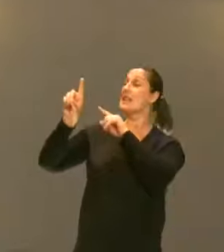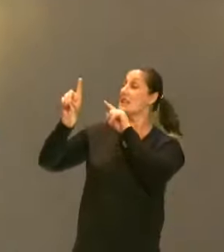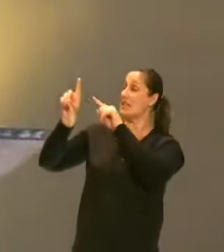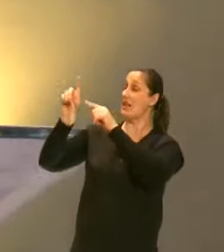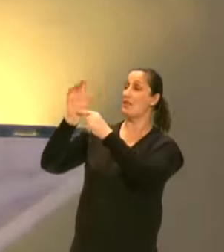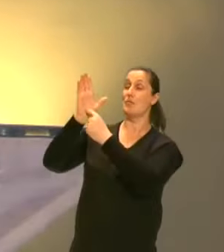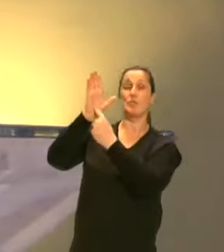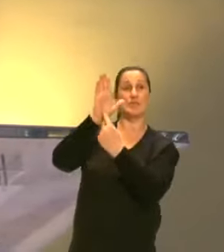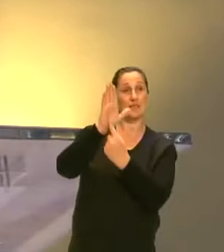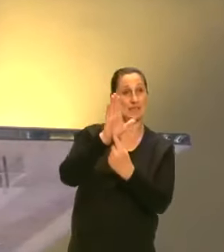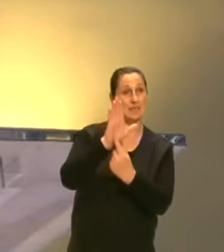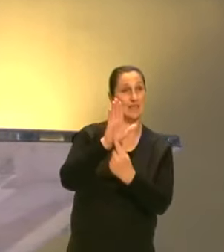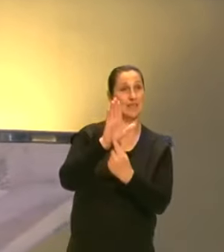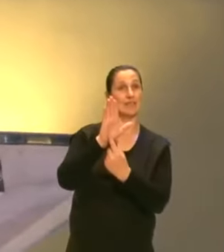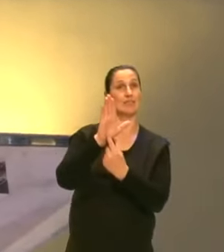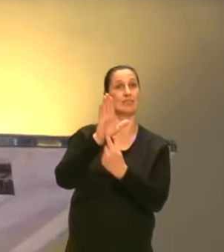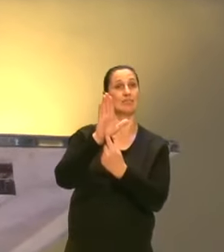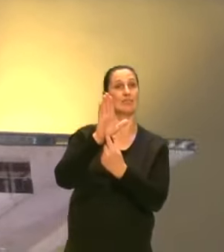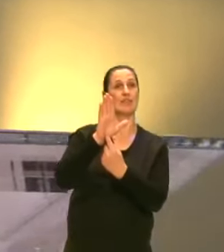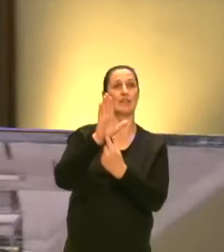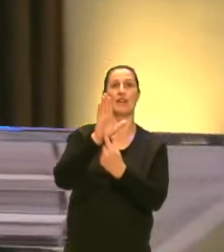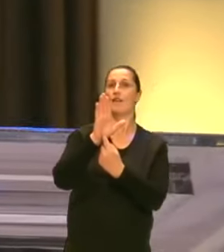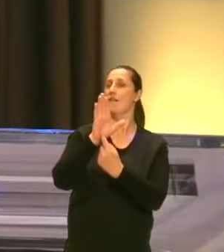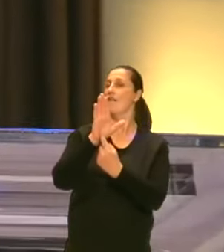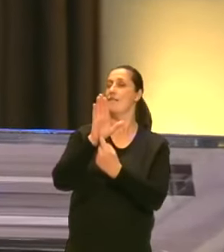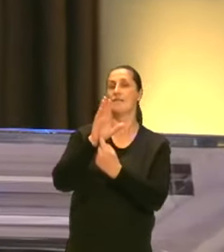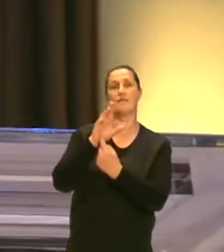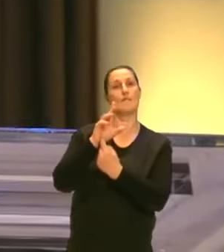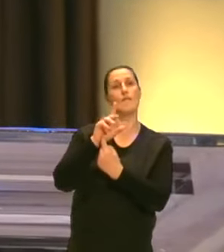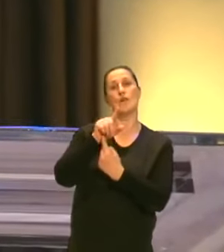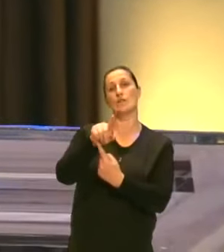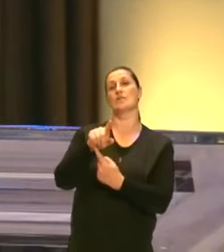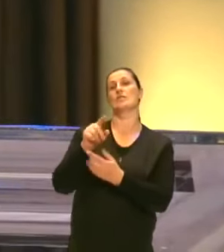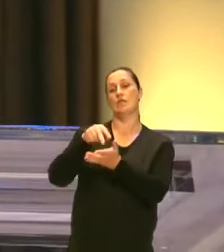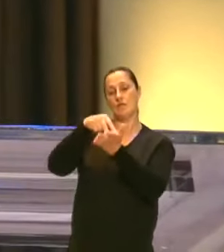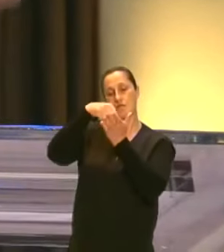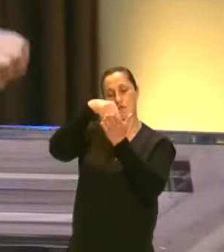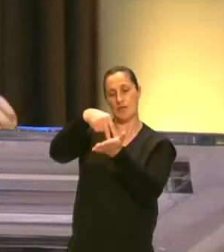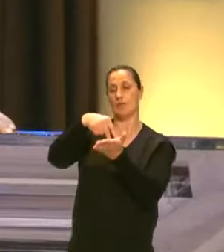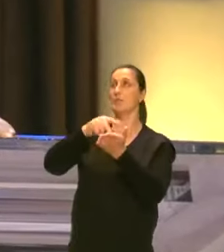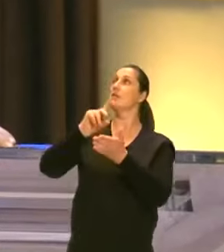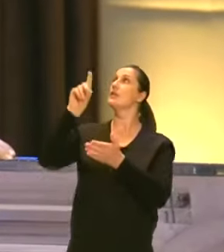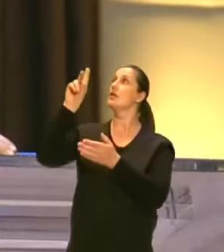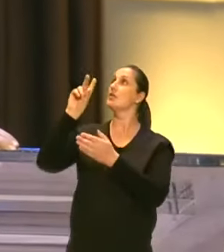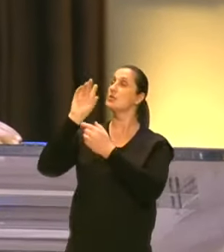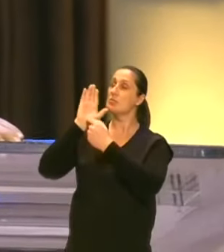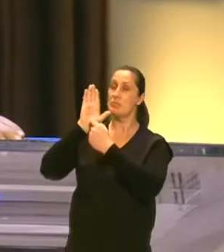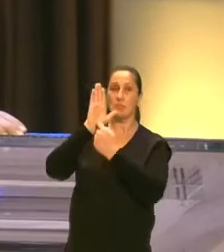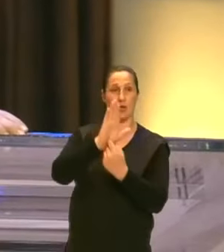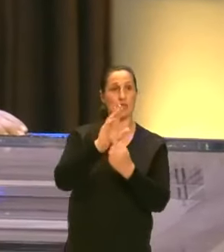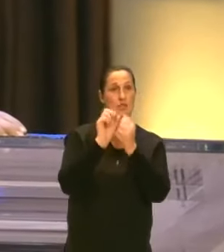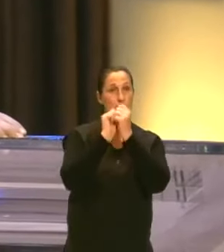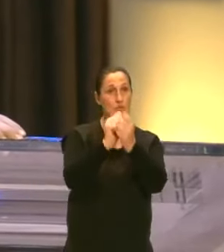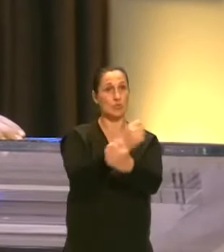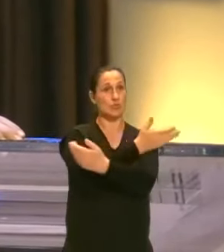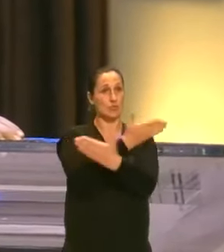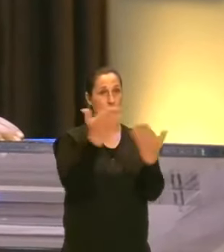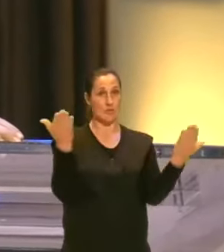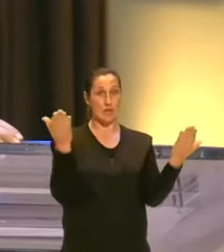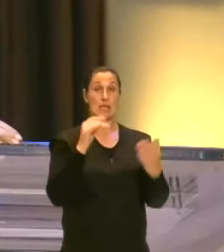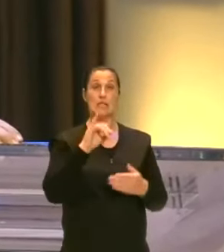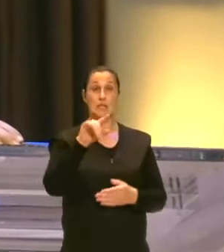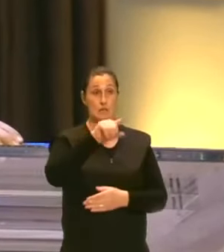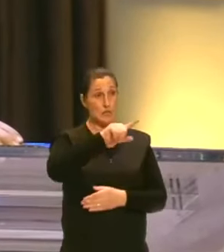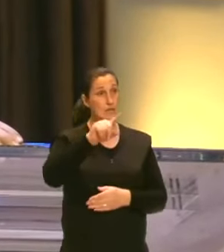pela mão e não vai deixar você vacilar. Hoje o nosso Deus mostra que Ele está conosco. E eu queria orar com você. Se